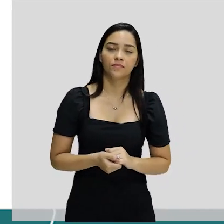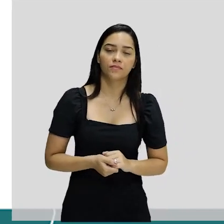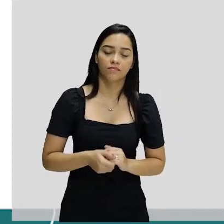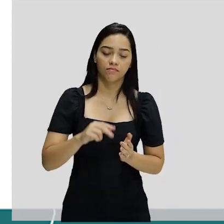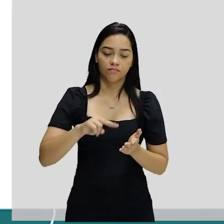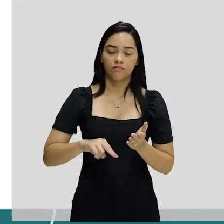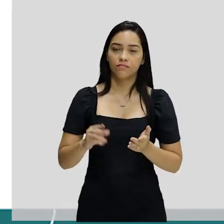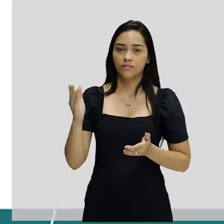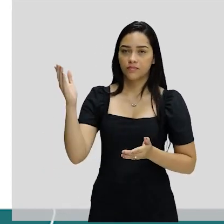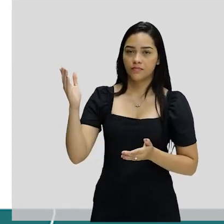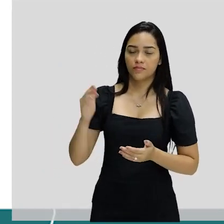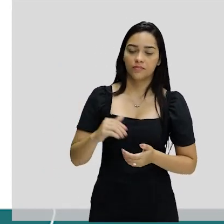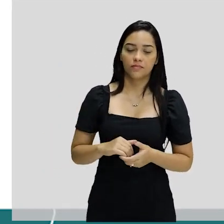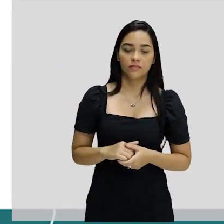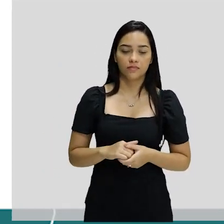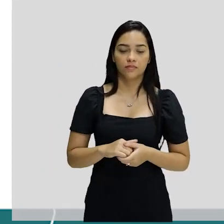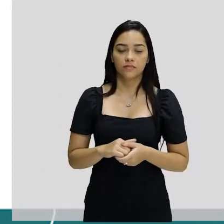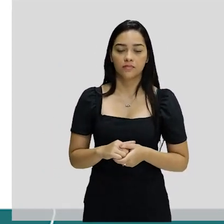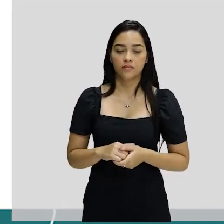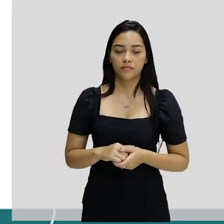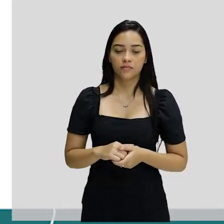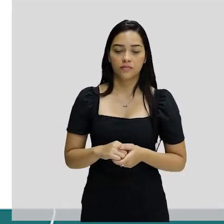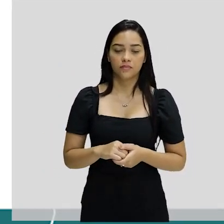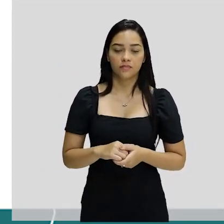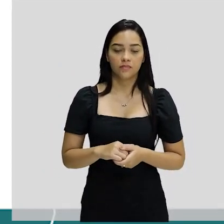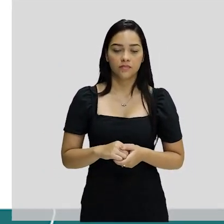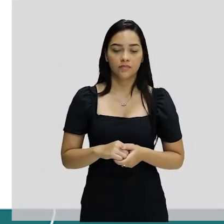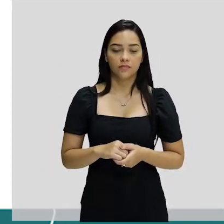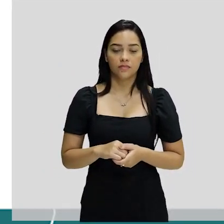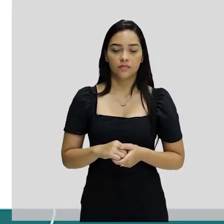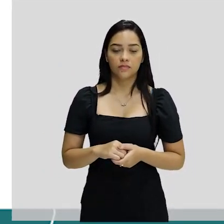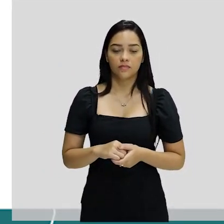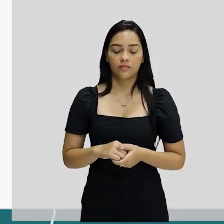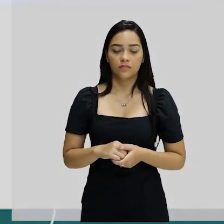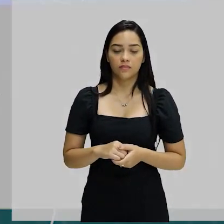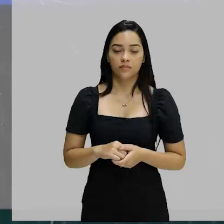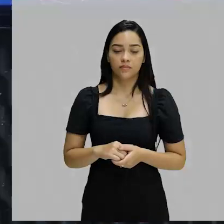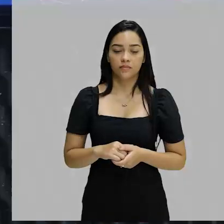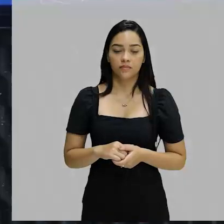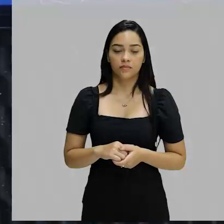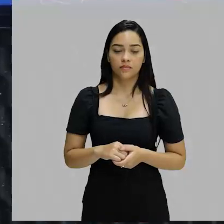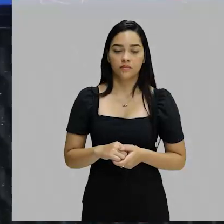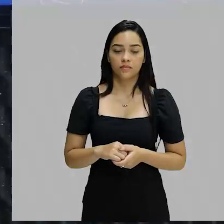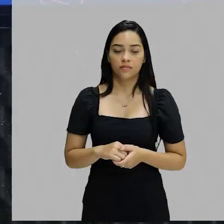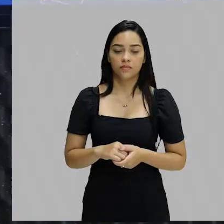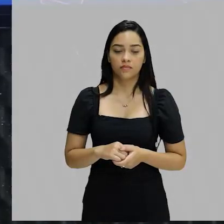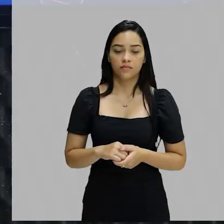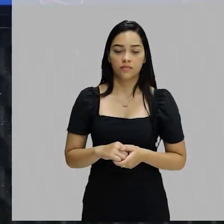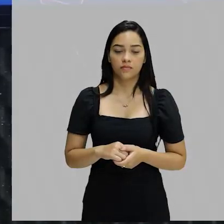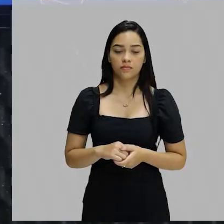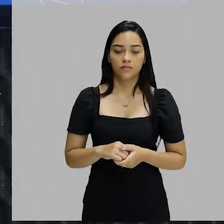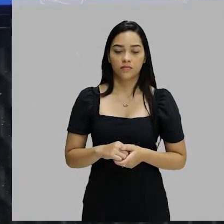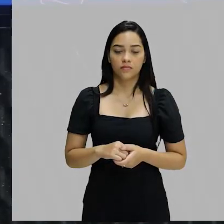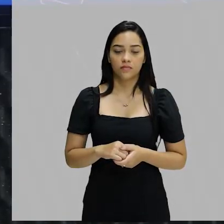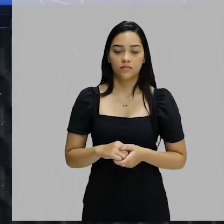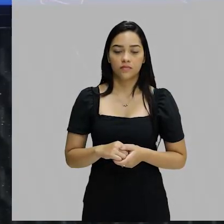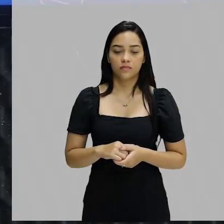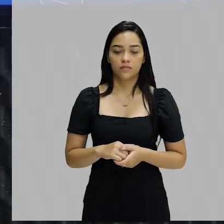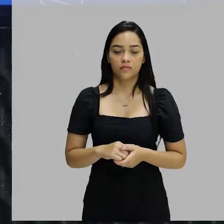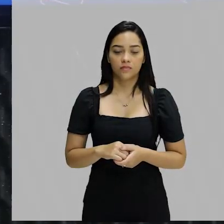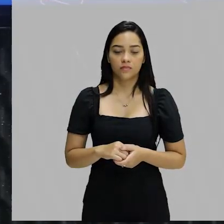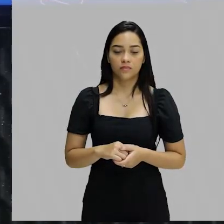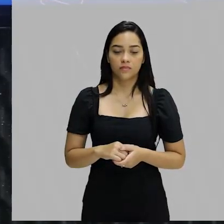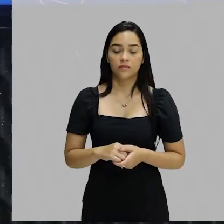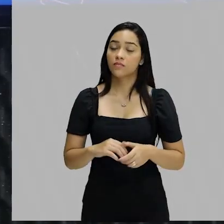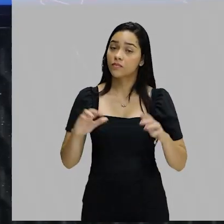camponesa, doutor, doutora, embaixador, embaixadora, professor, professora. Então,